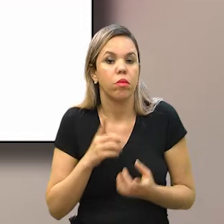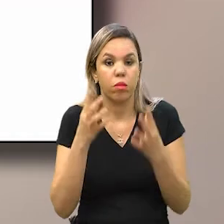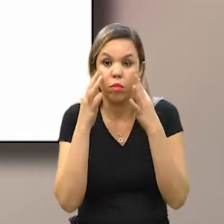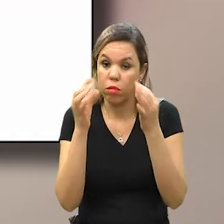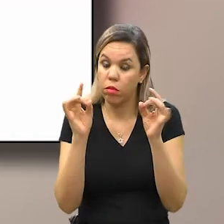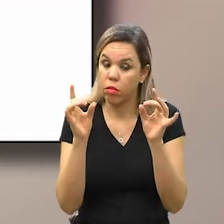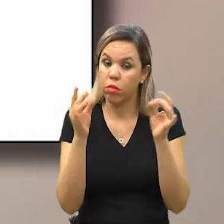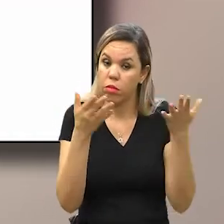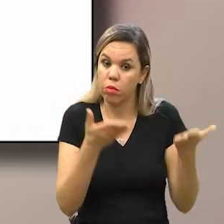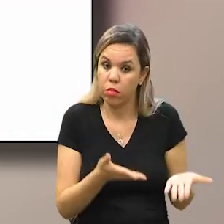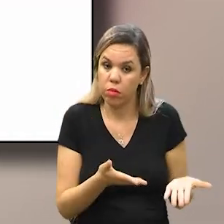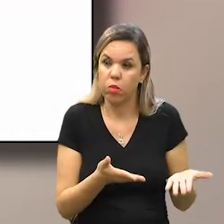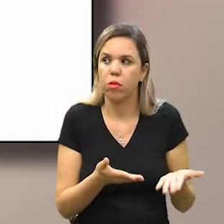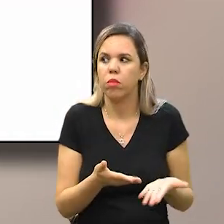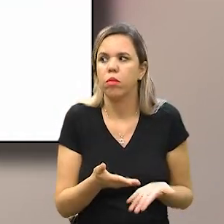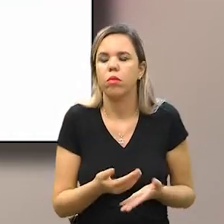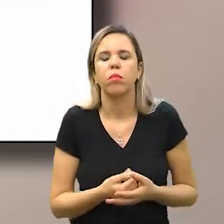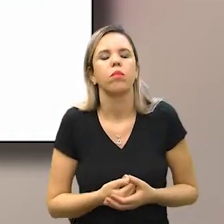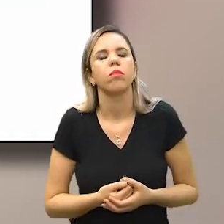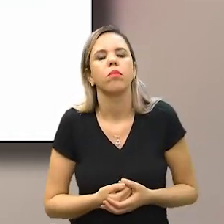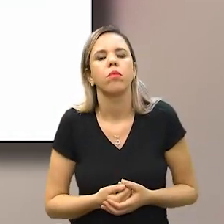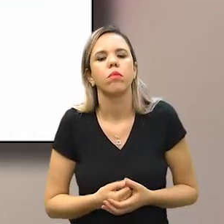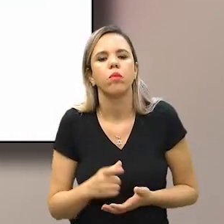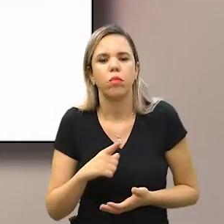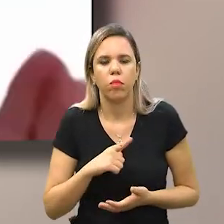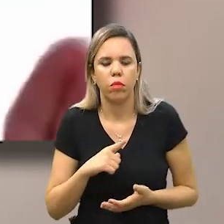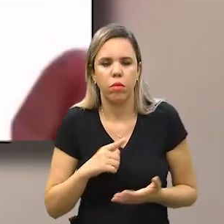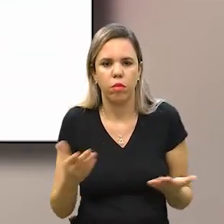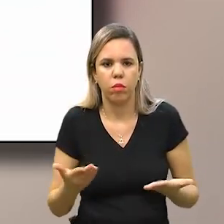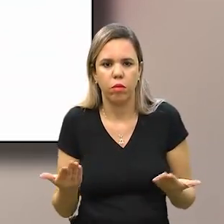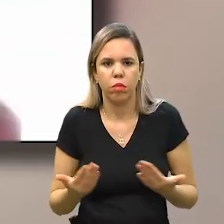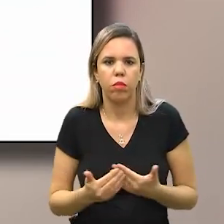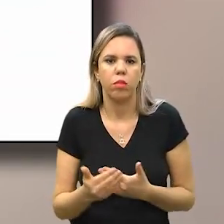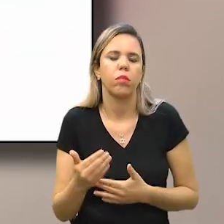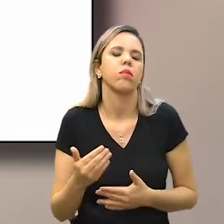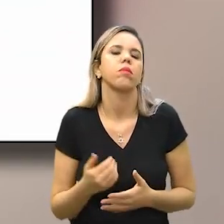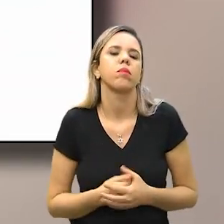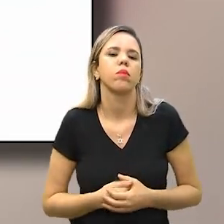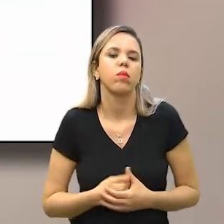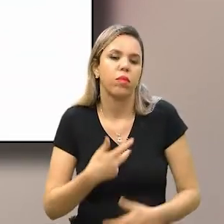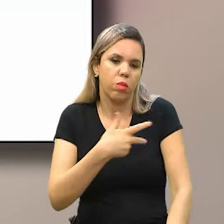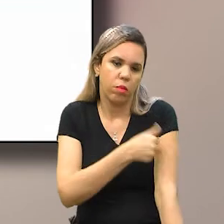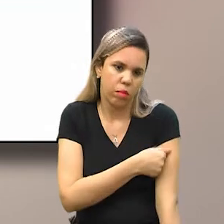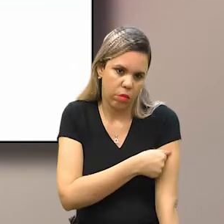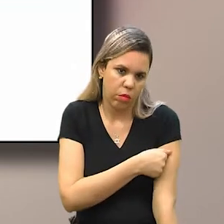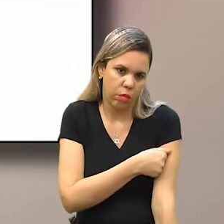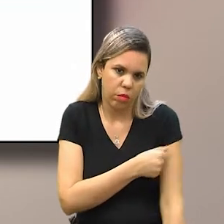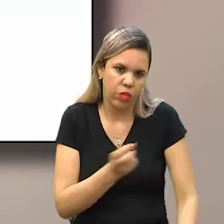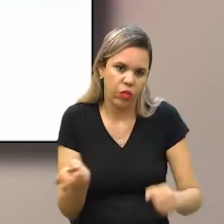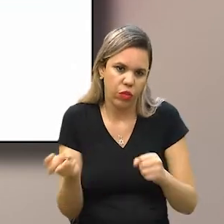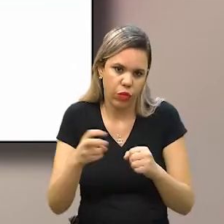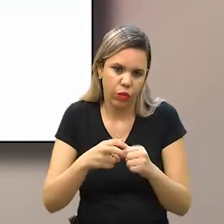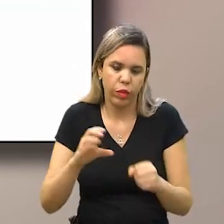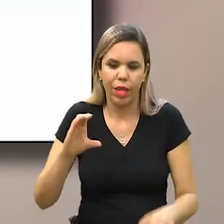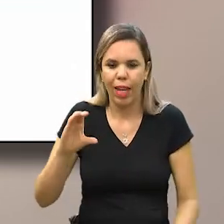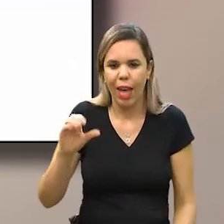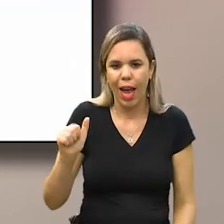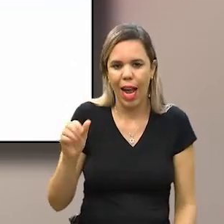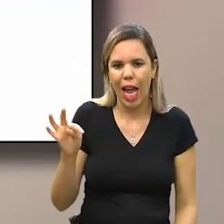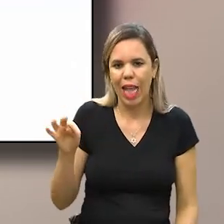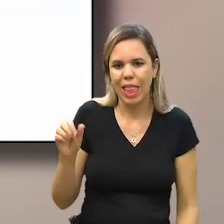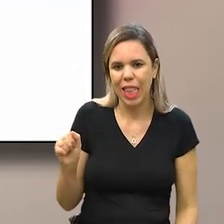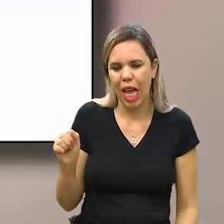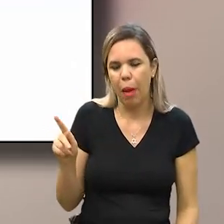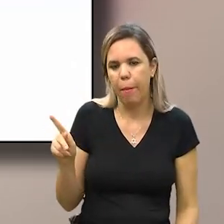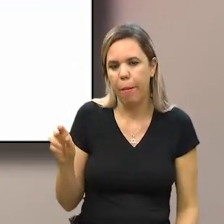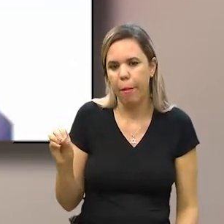uma atenção especial, porque é o seguinte. Então, existe hoje em dia vacina para o vírus da catapora.